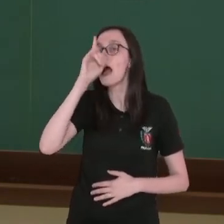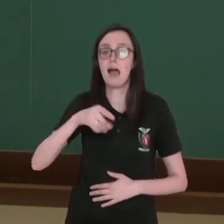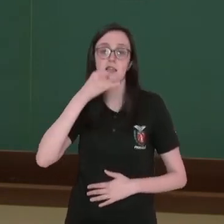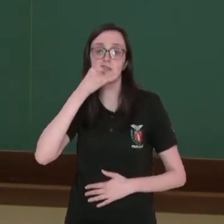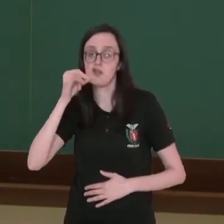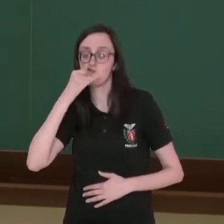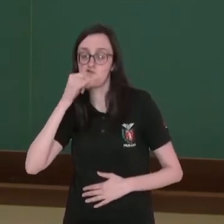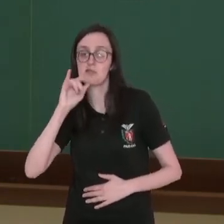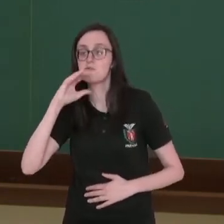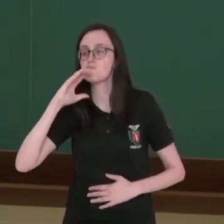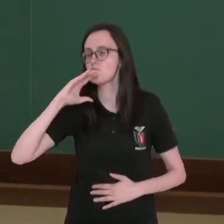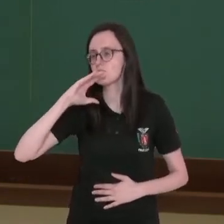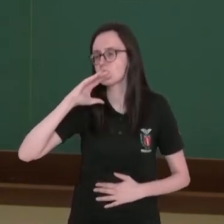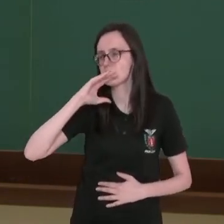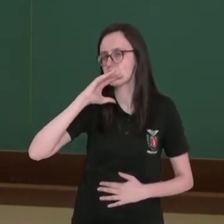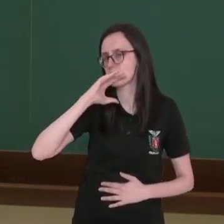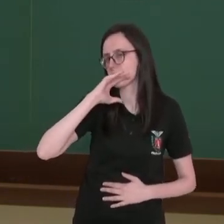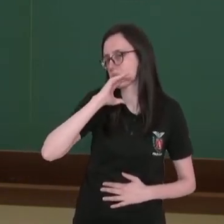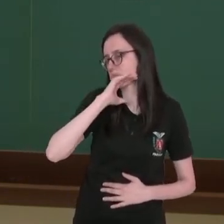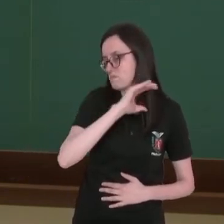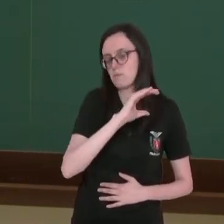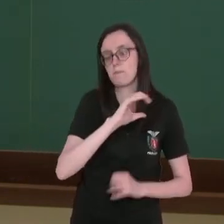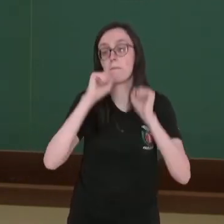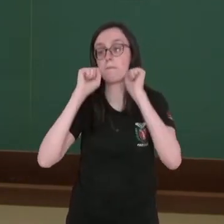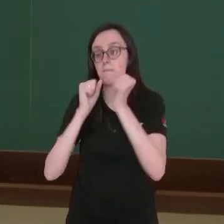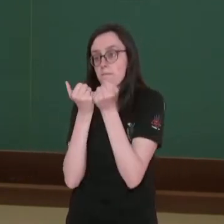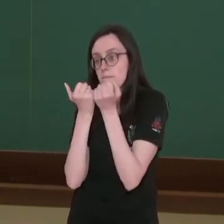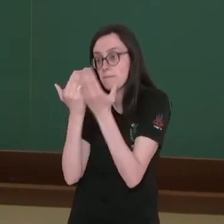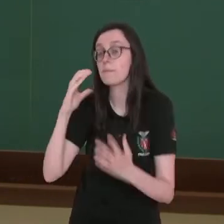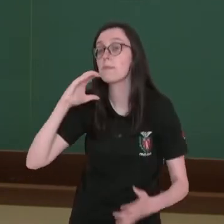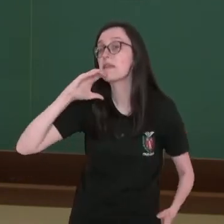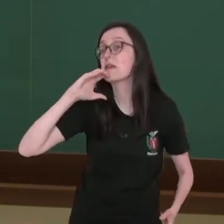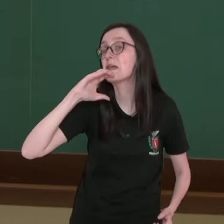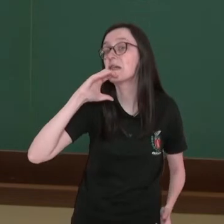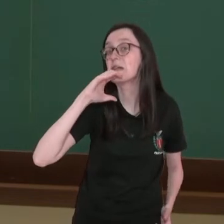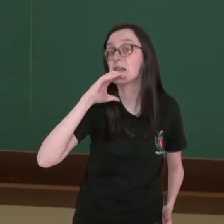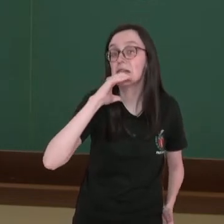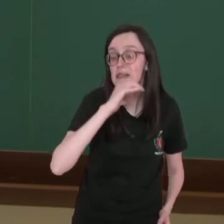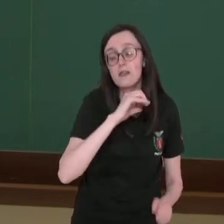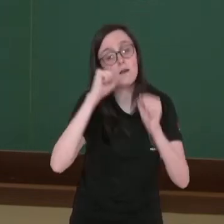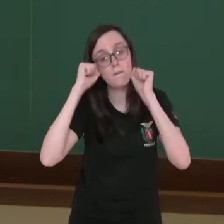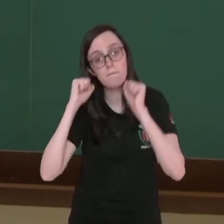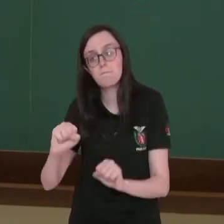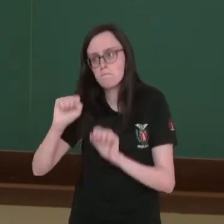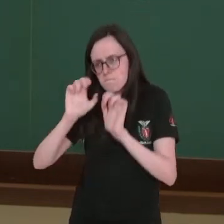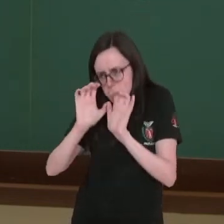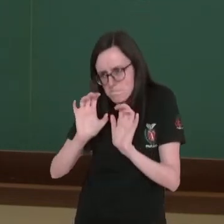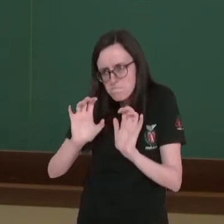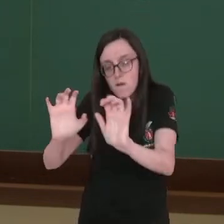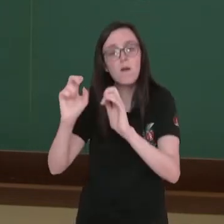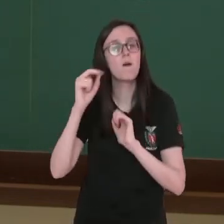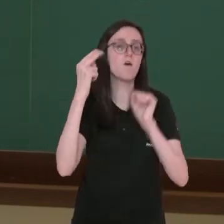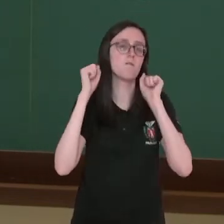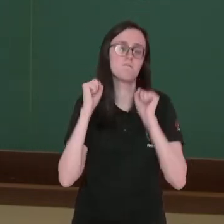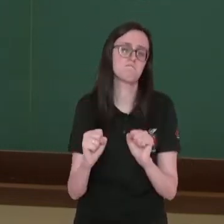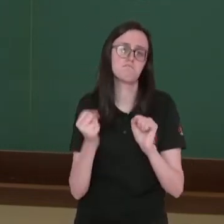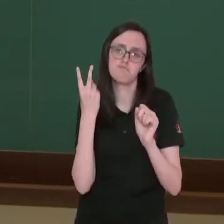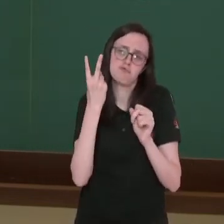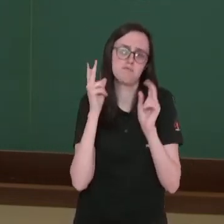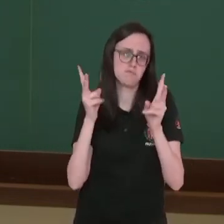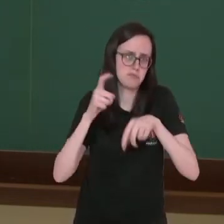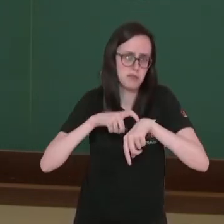dá calor, esse cara pode esquentar, pode empurrar algo, ou pode fazer os